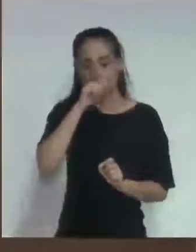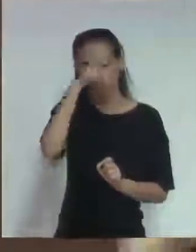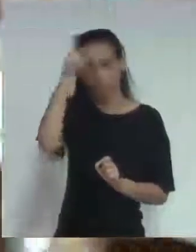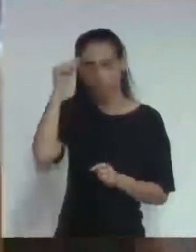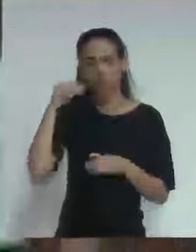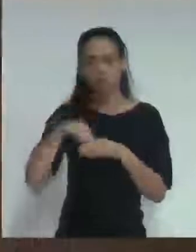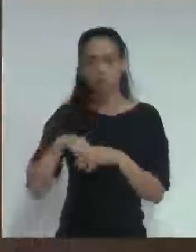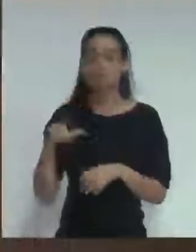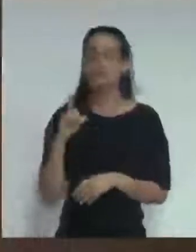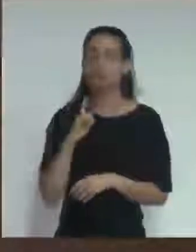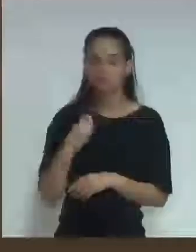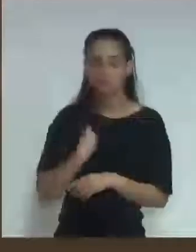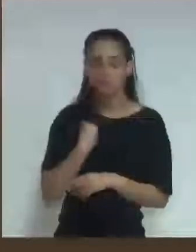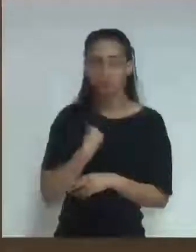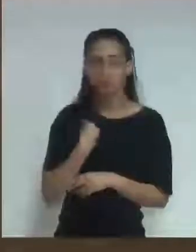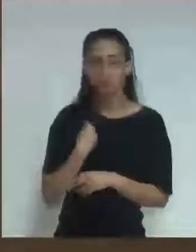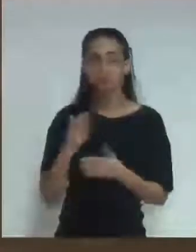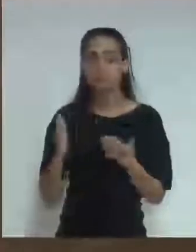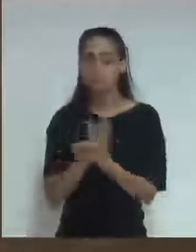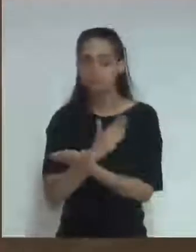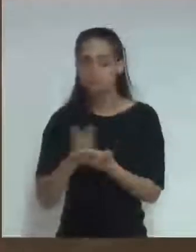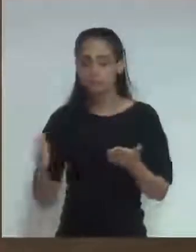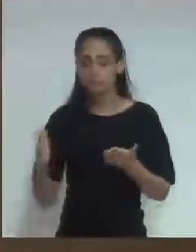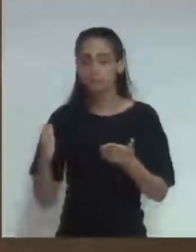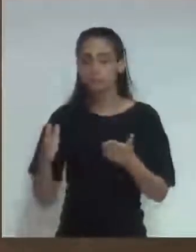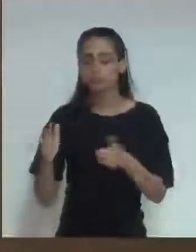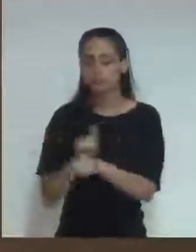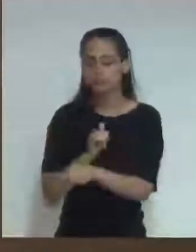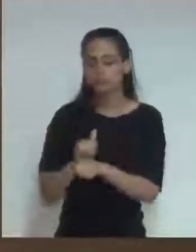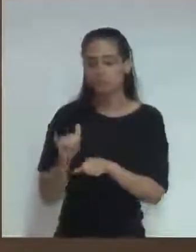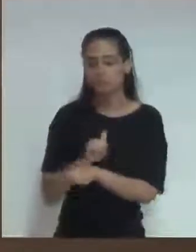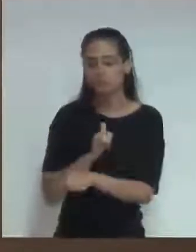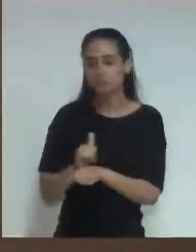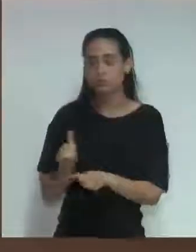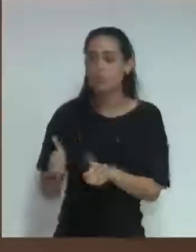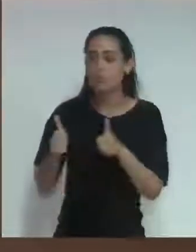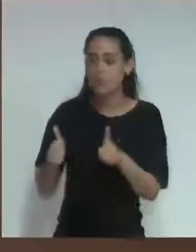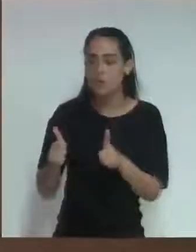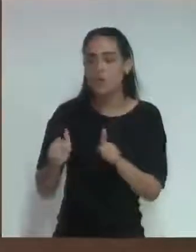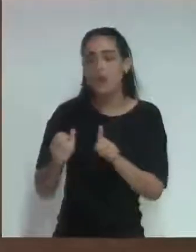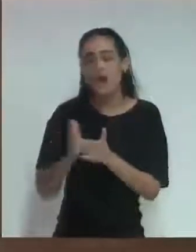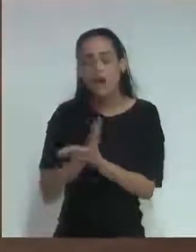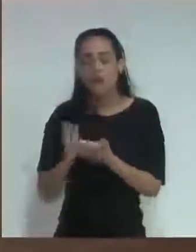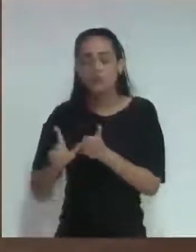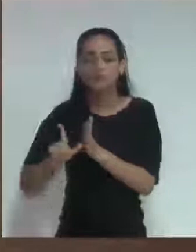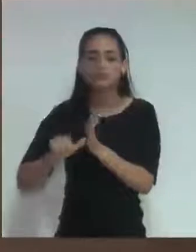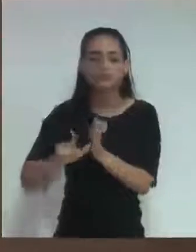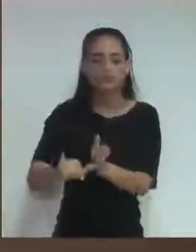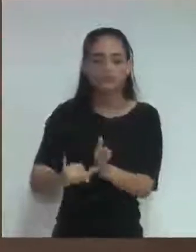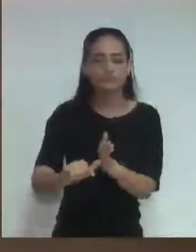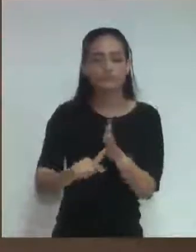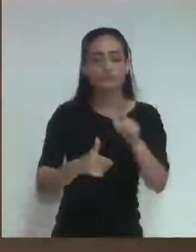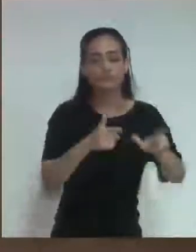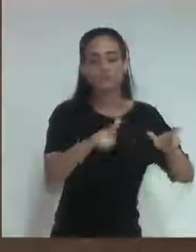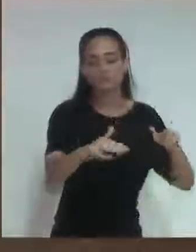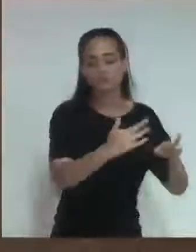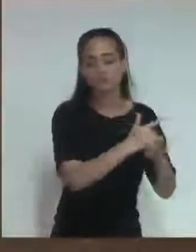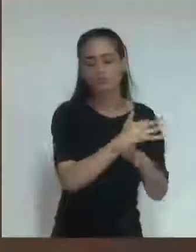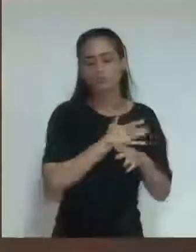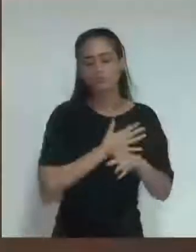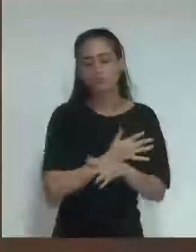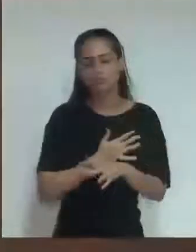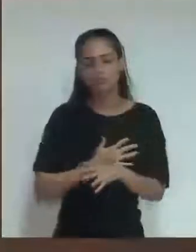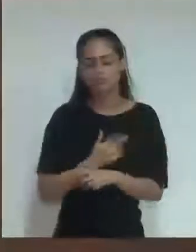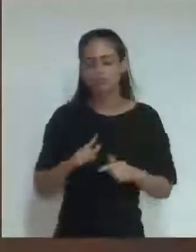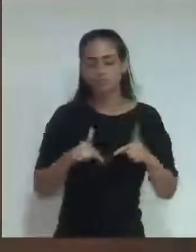tomadas elogiáveis, sim, algumas tardiamente. Poderia ter sido tomada antes. Muitas cidades não tomaram. A gente sabe,